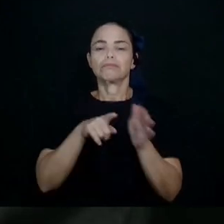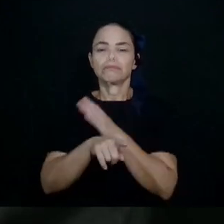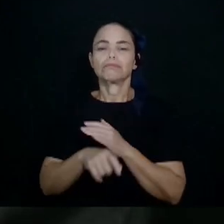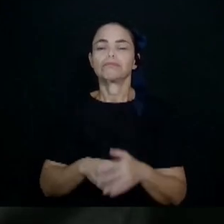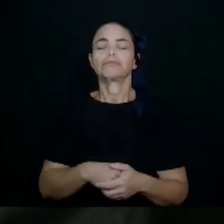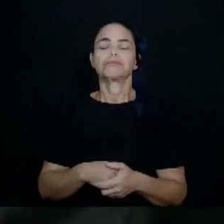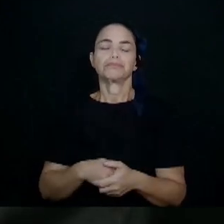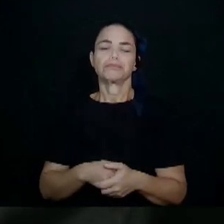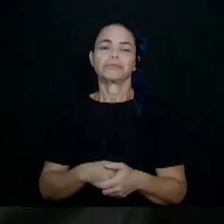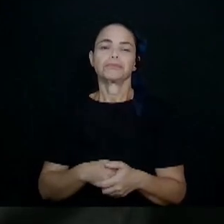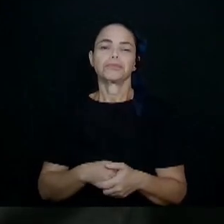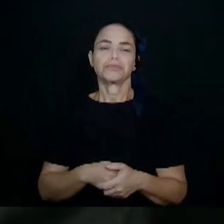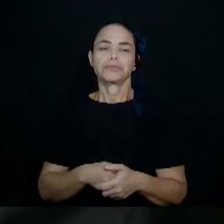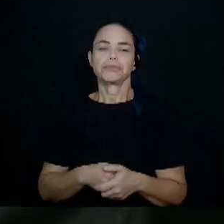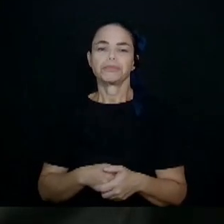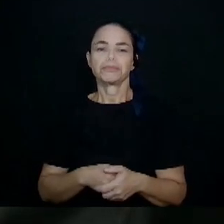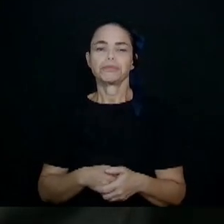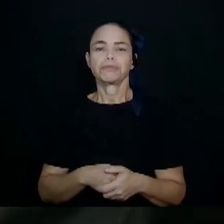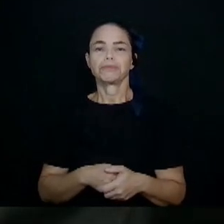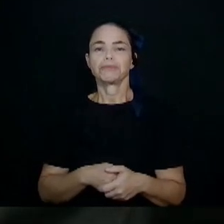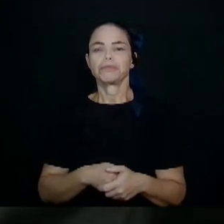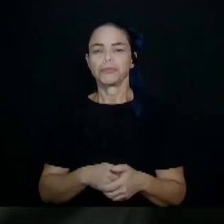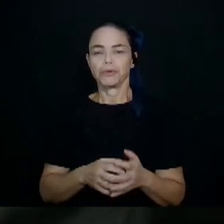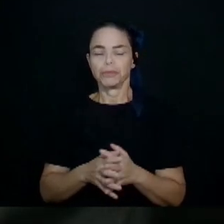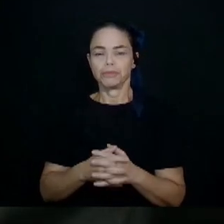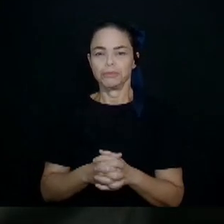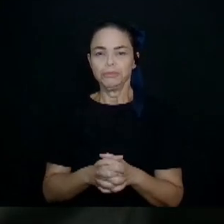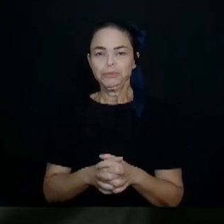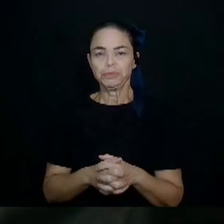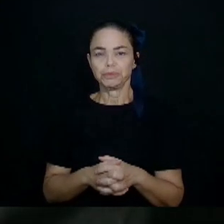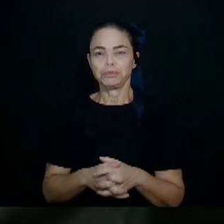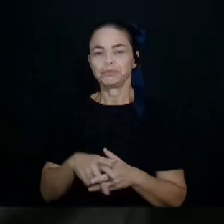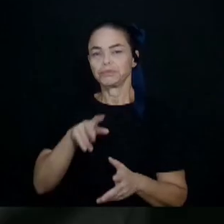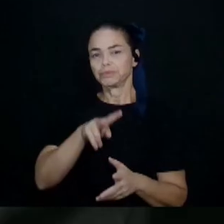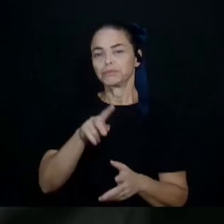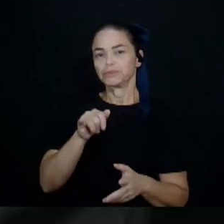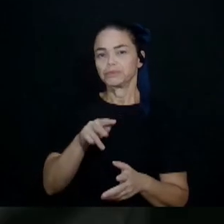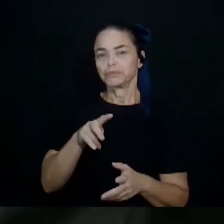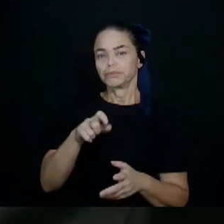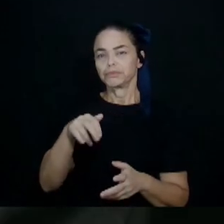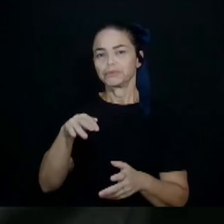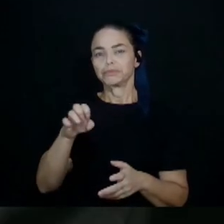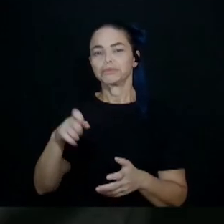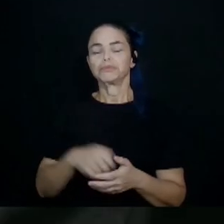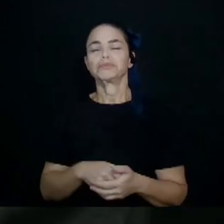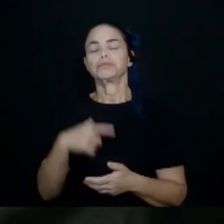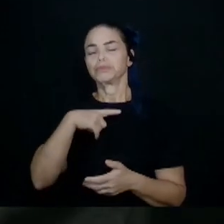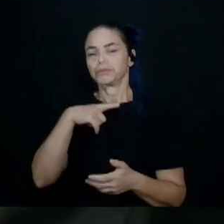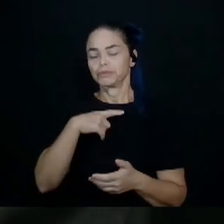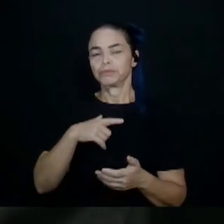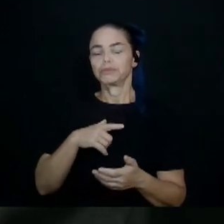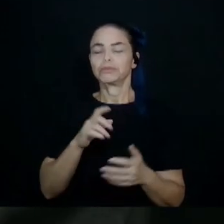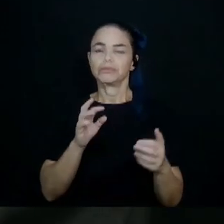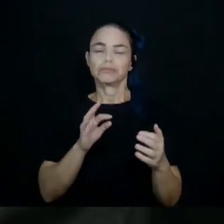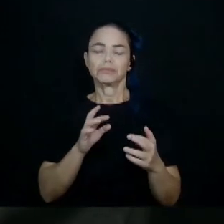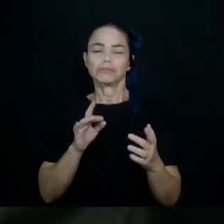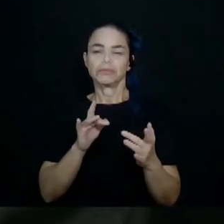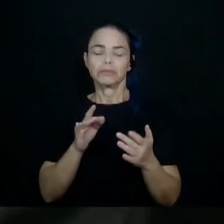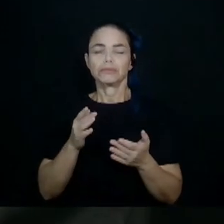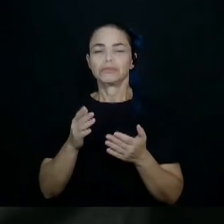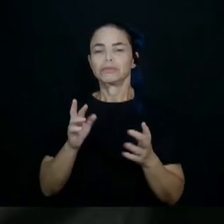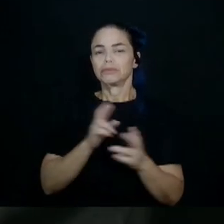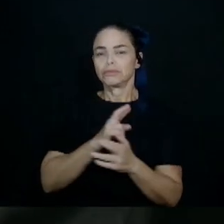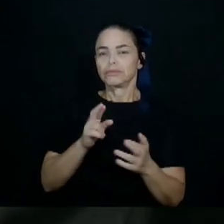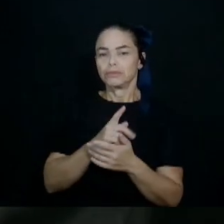Vamos ver quem é que está conosco aí. A Viviane Nunes, do Centro. Existe alguma relação direta entre o transtorno